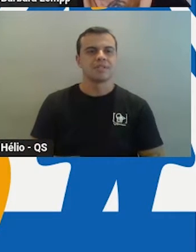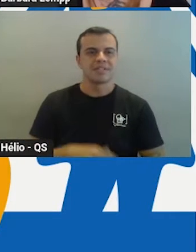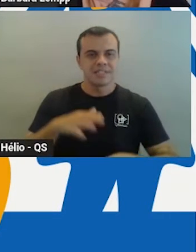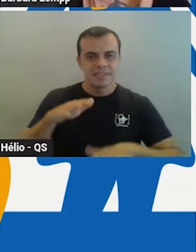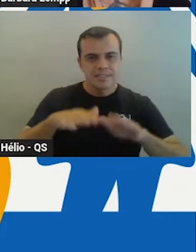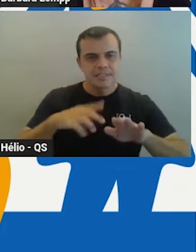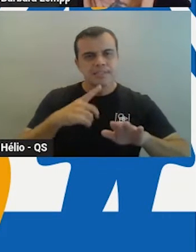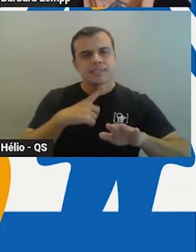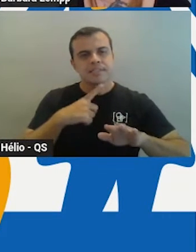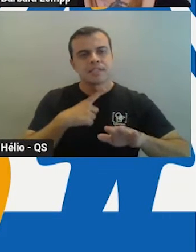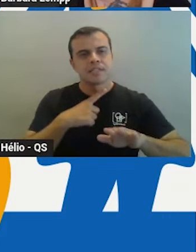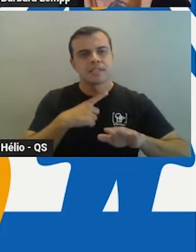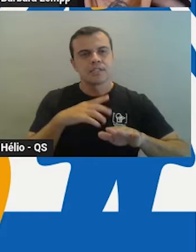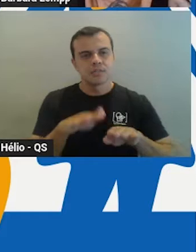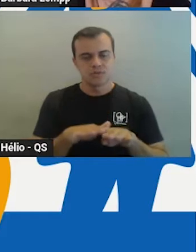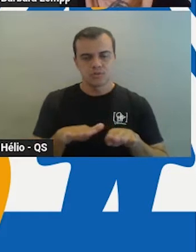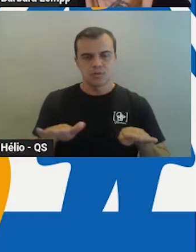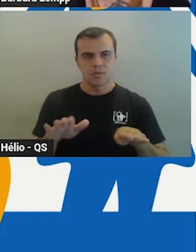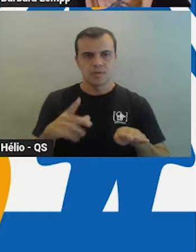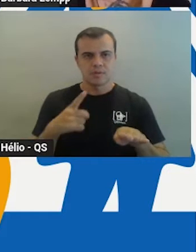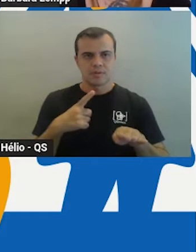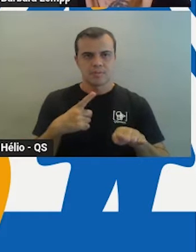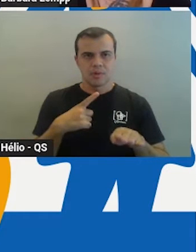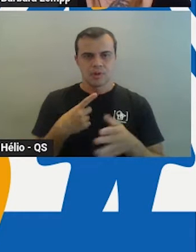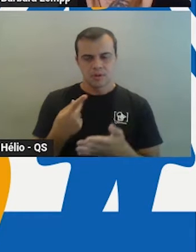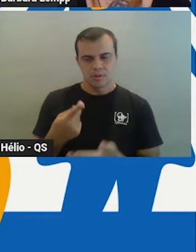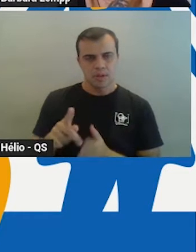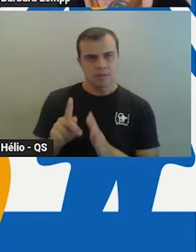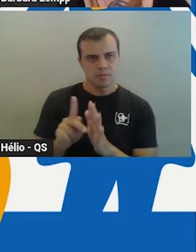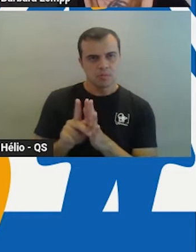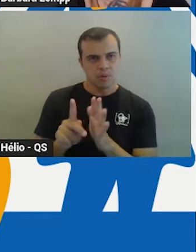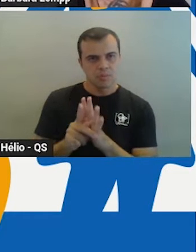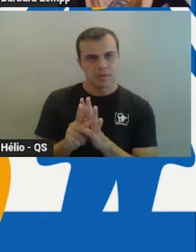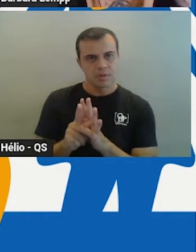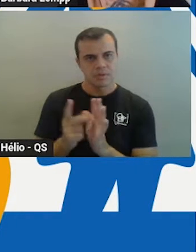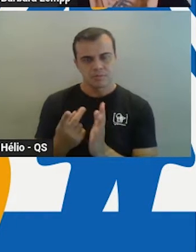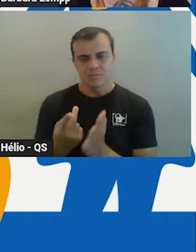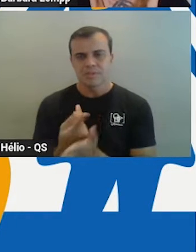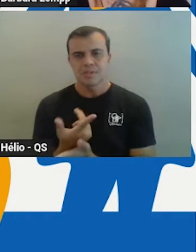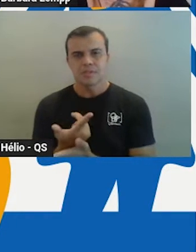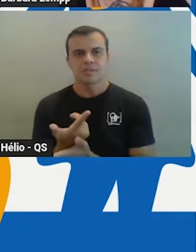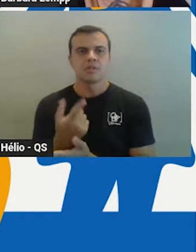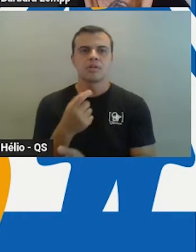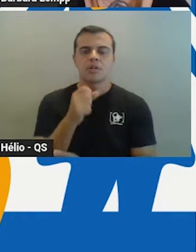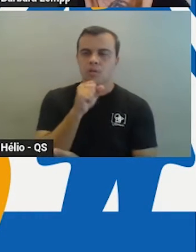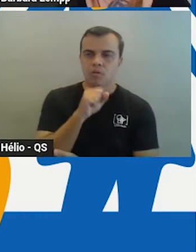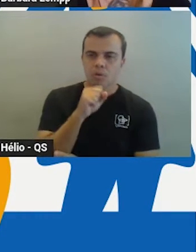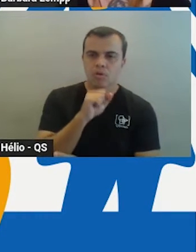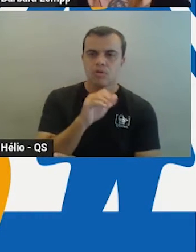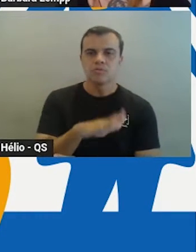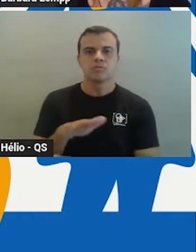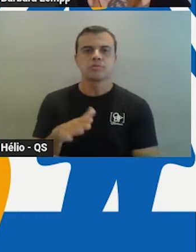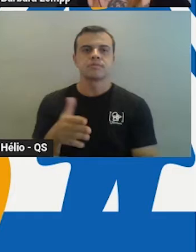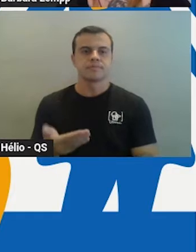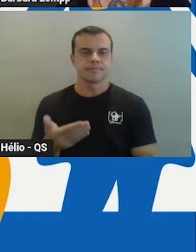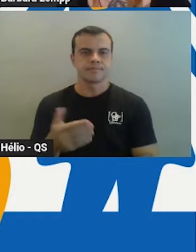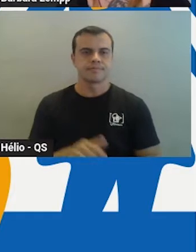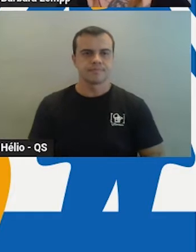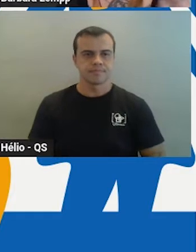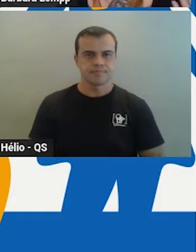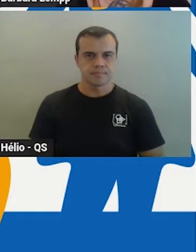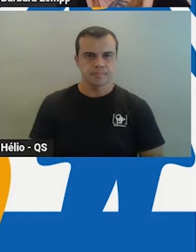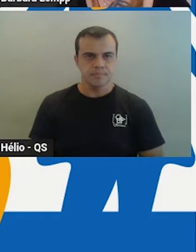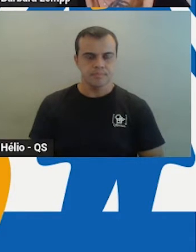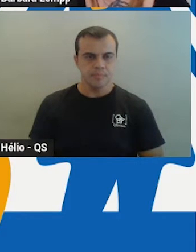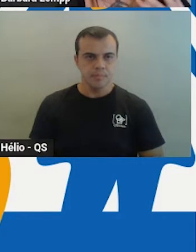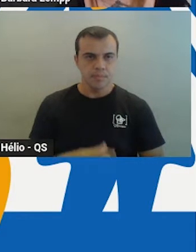alguma coisa no chão que pode machucar uma pessoa, né, que está passando ali, algum idoso, uma criança, e